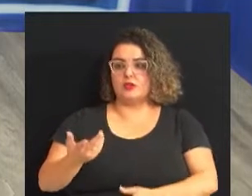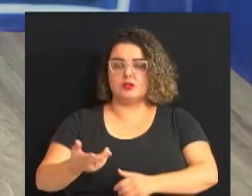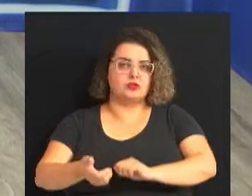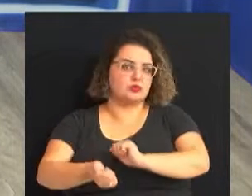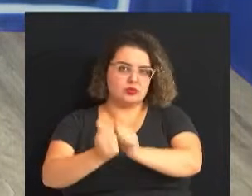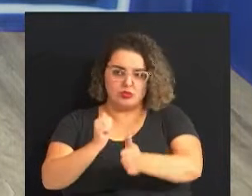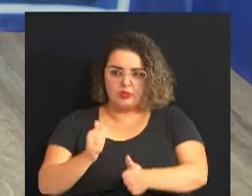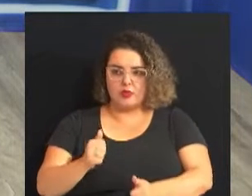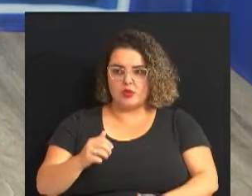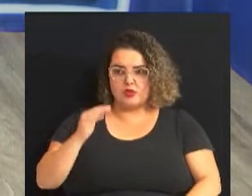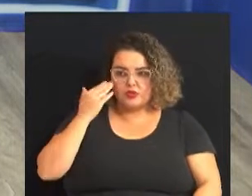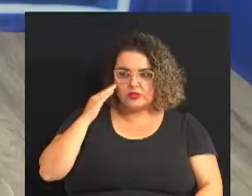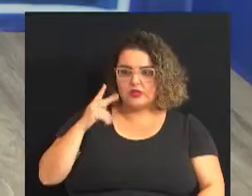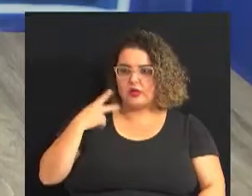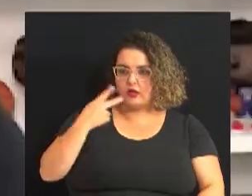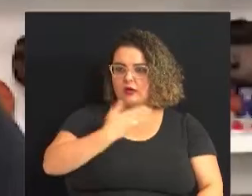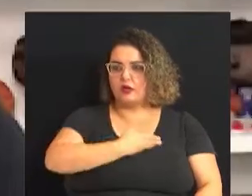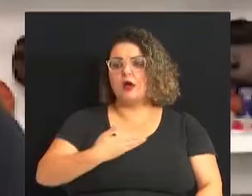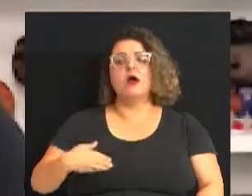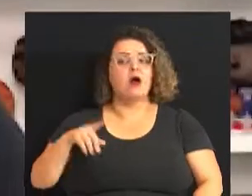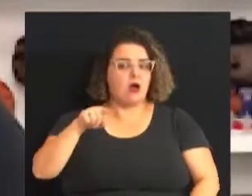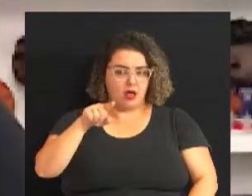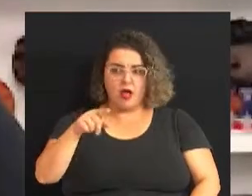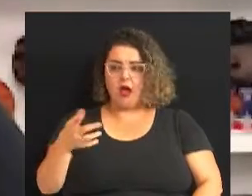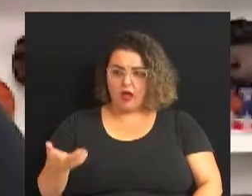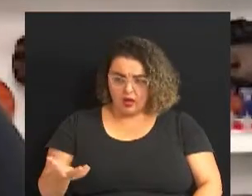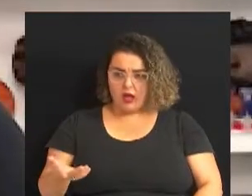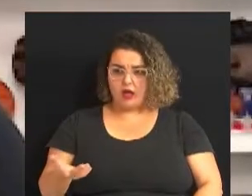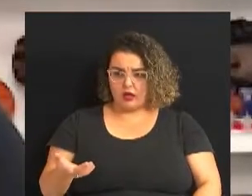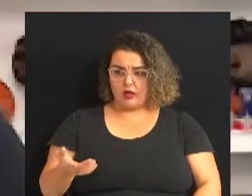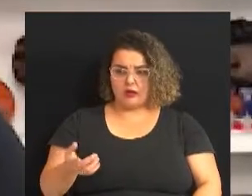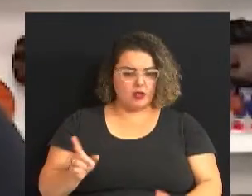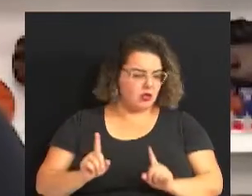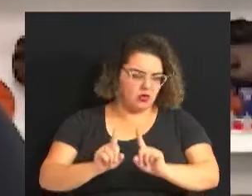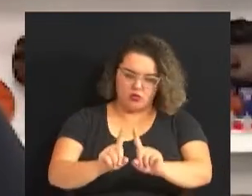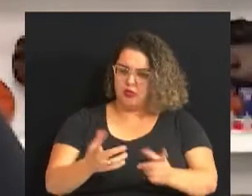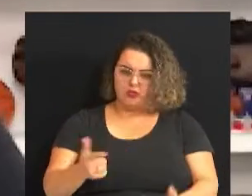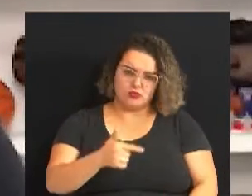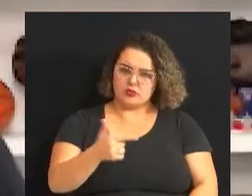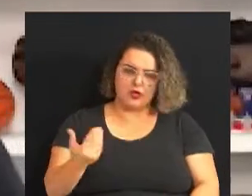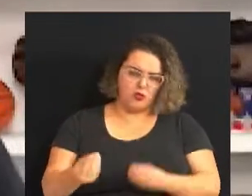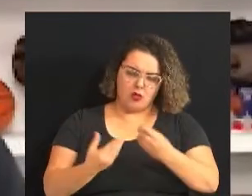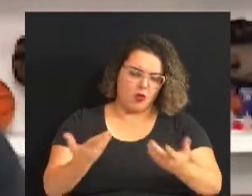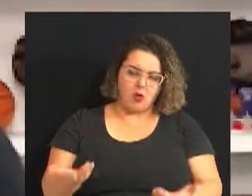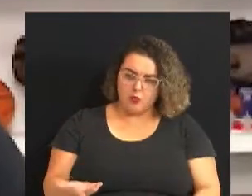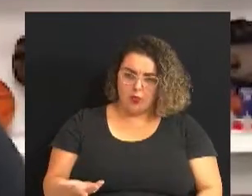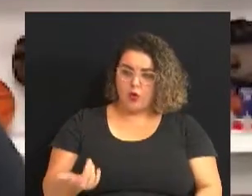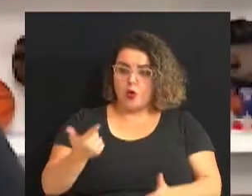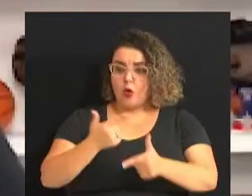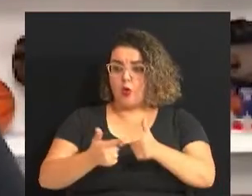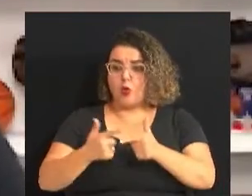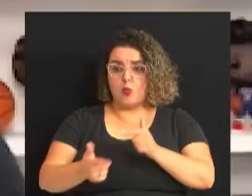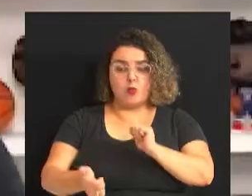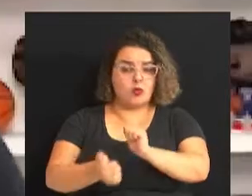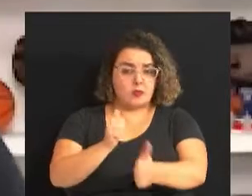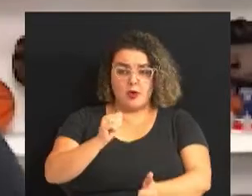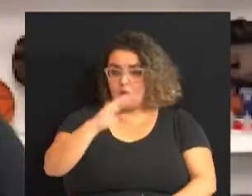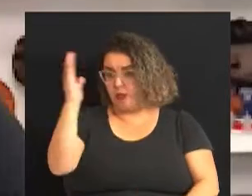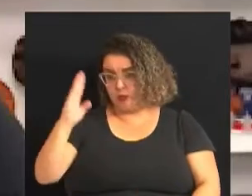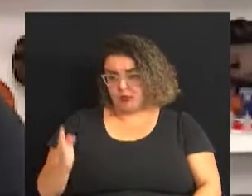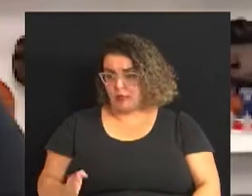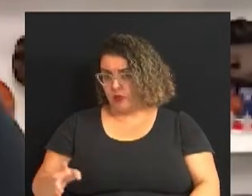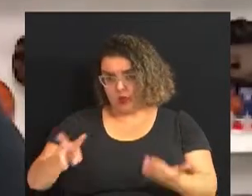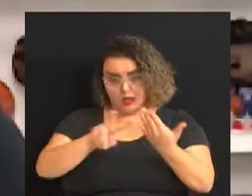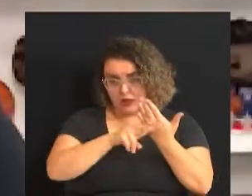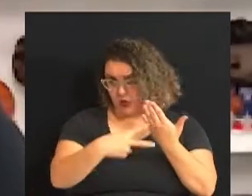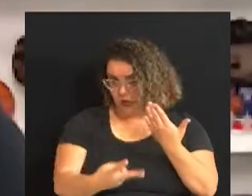entende assim? Eu acho que caminha lado a lado, não tem jeito. Eu acho que o problema do esporte brasileiro, ele é um reflexo